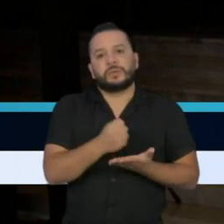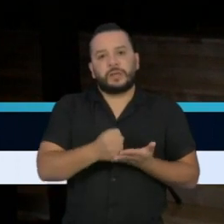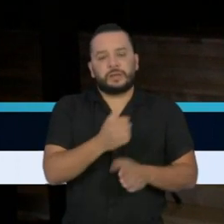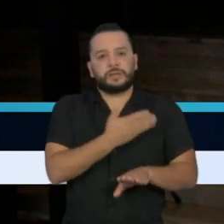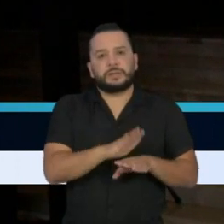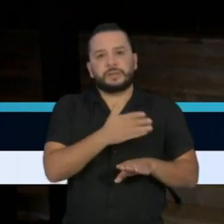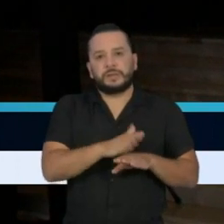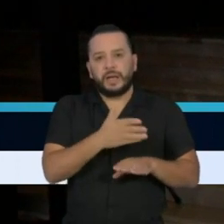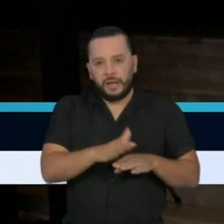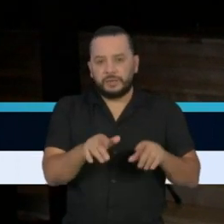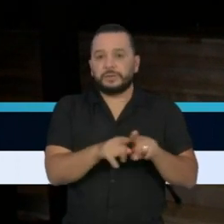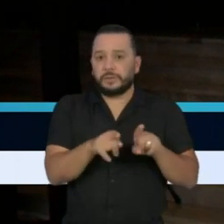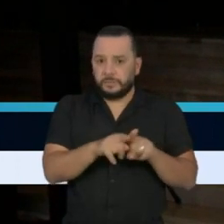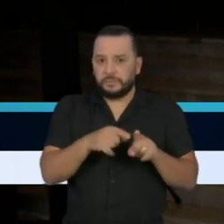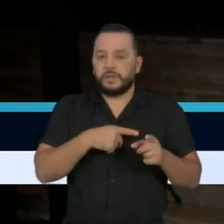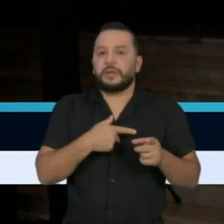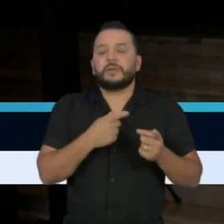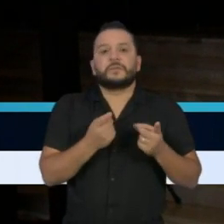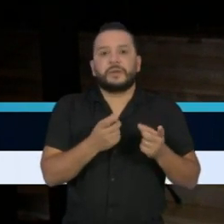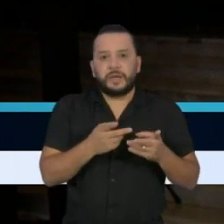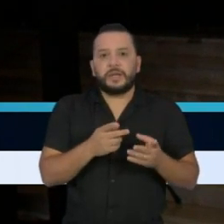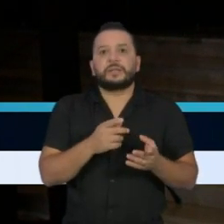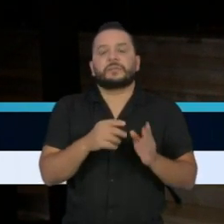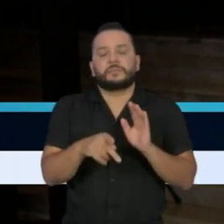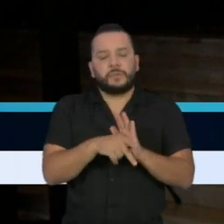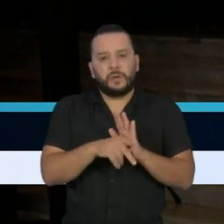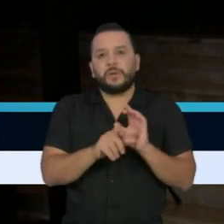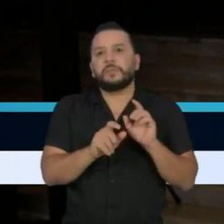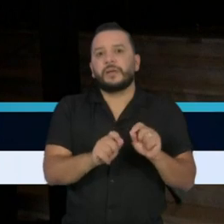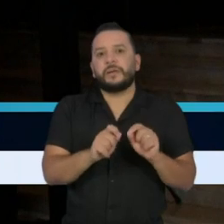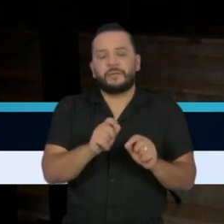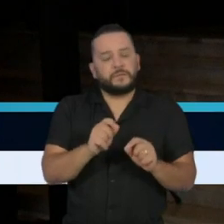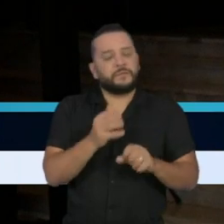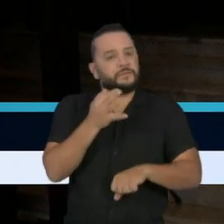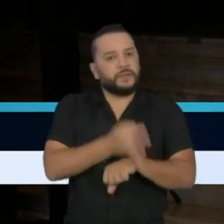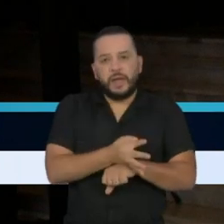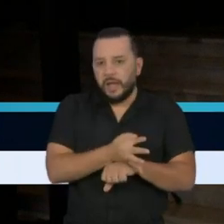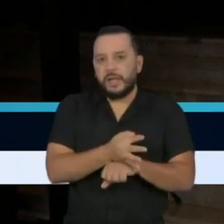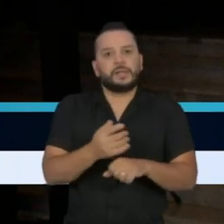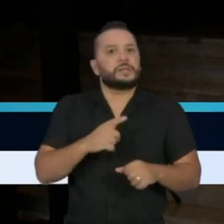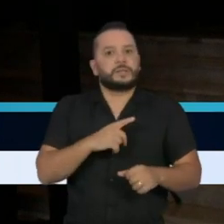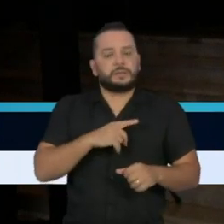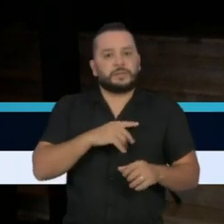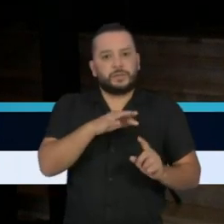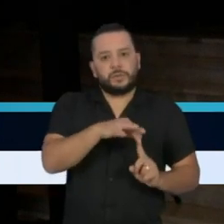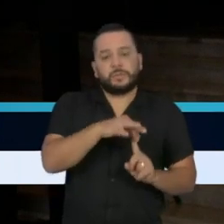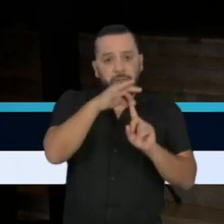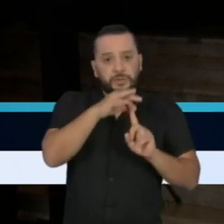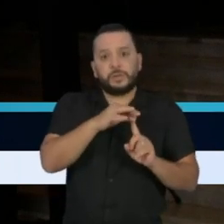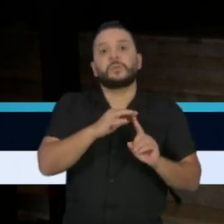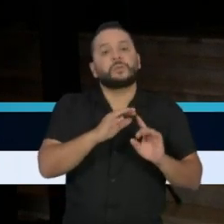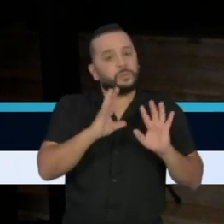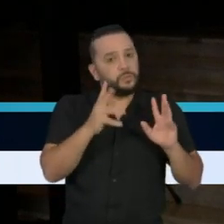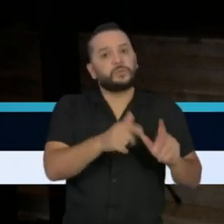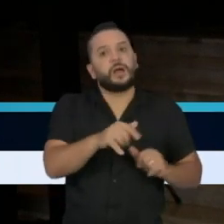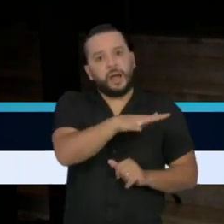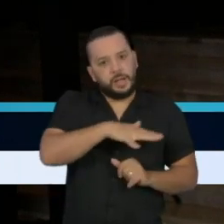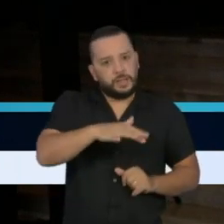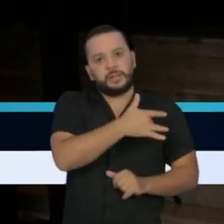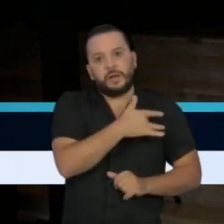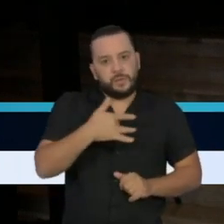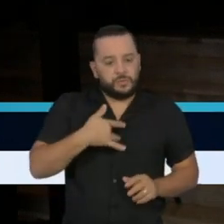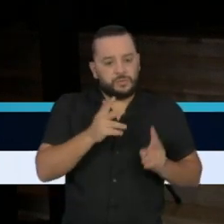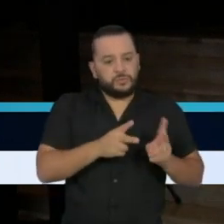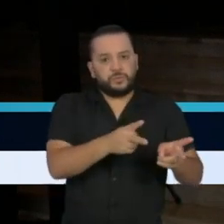geram impacto, venda de férias, nomeações, está tudo suspenso, menos para a saúde, e também toda a bonificação